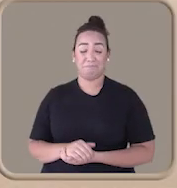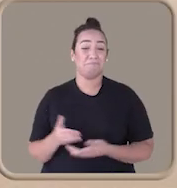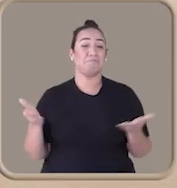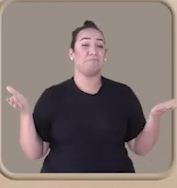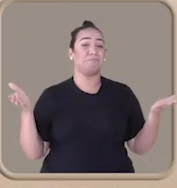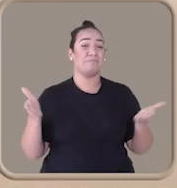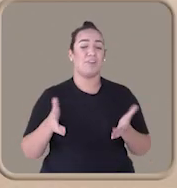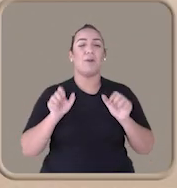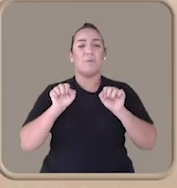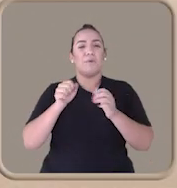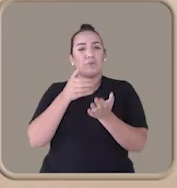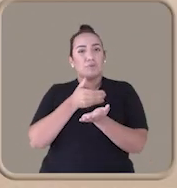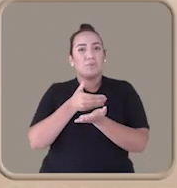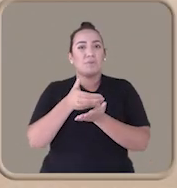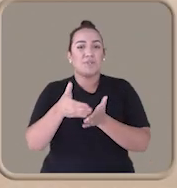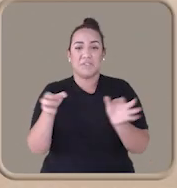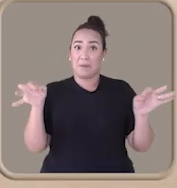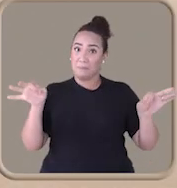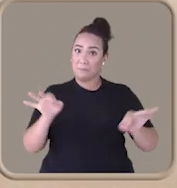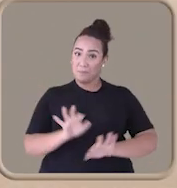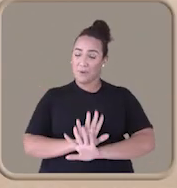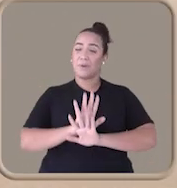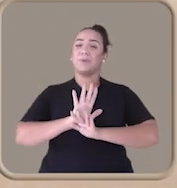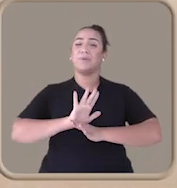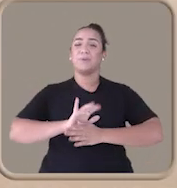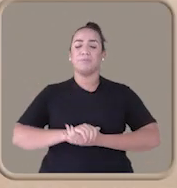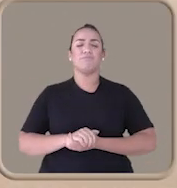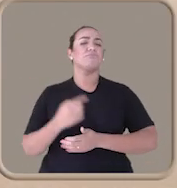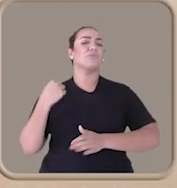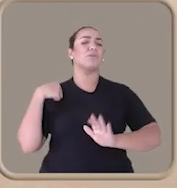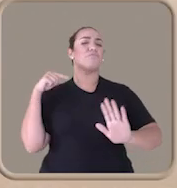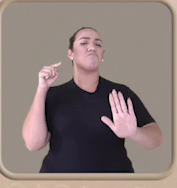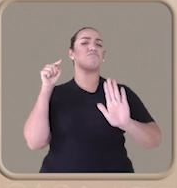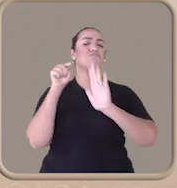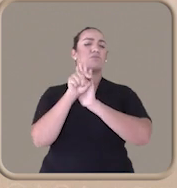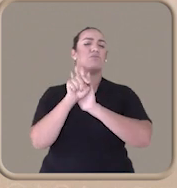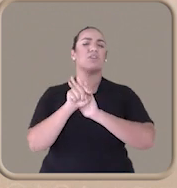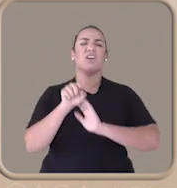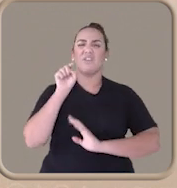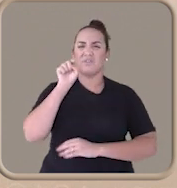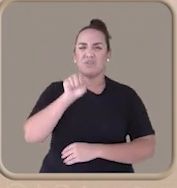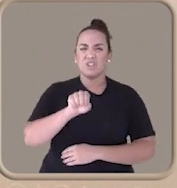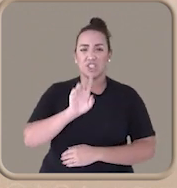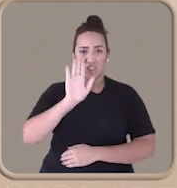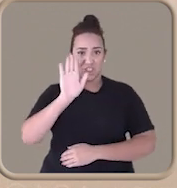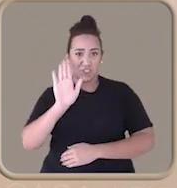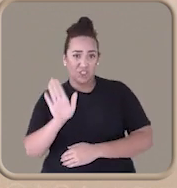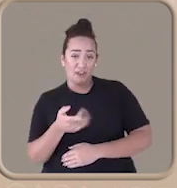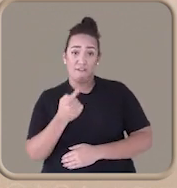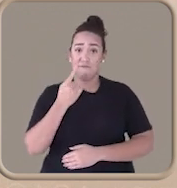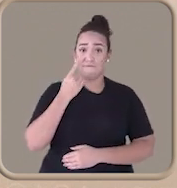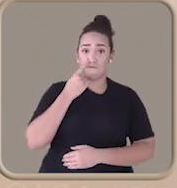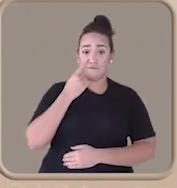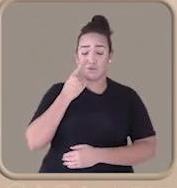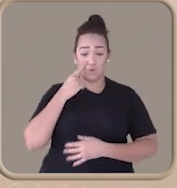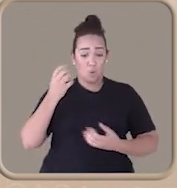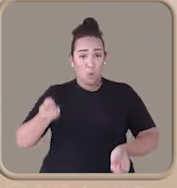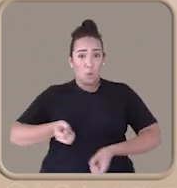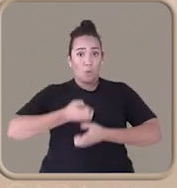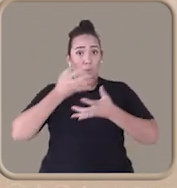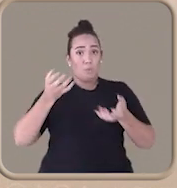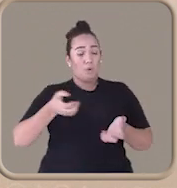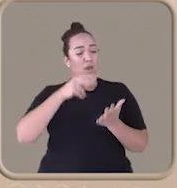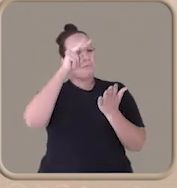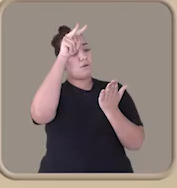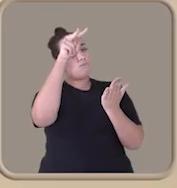Agora sim, estamos prontos para começar. Tenho uma pergunta para você. Você já leu, viu ou escutou a leitura de um